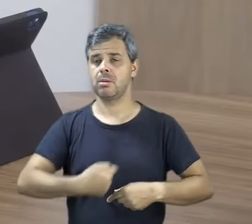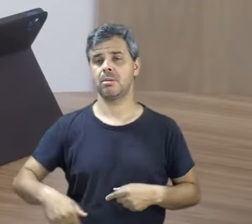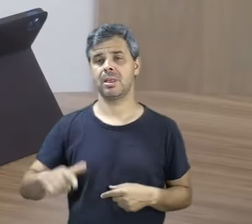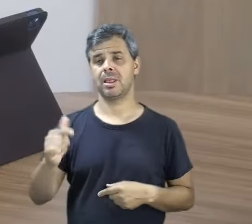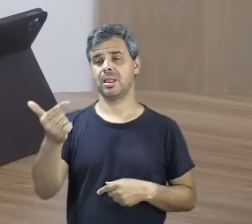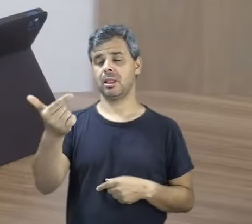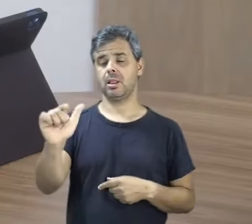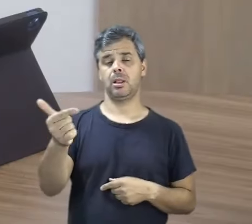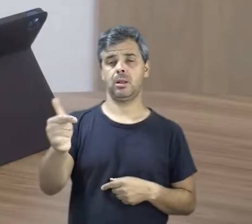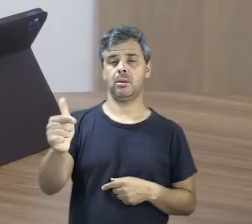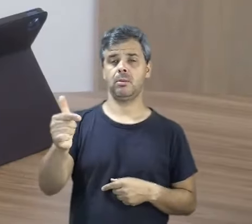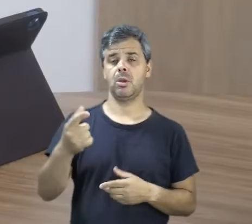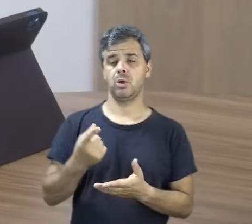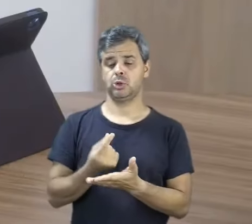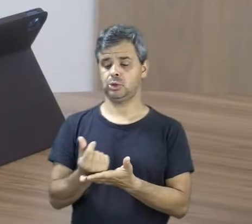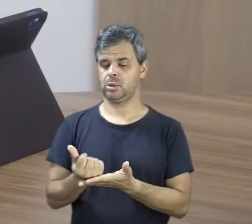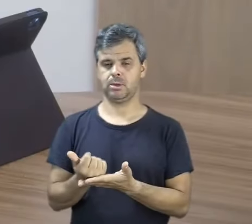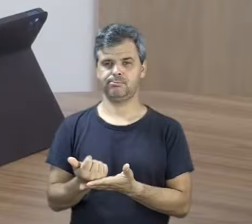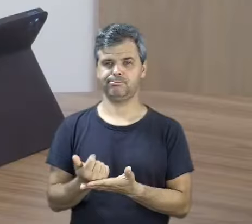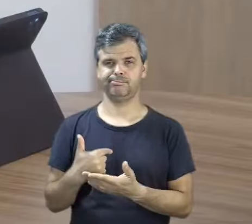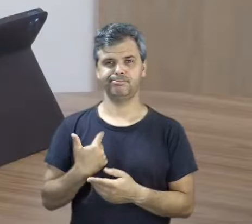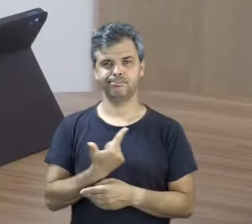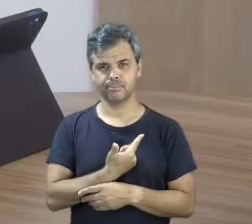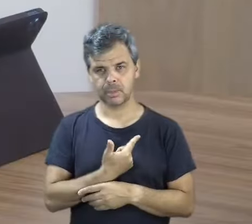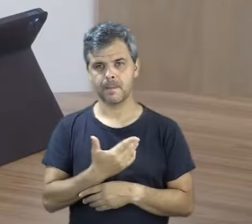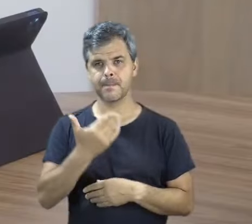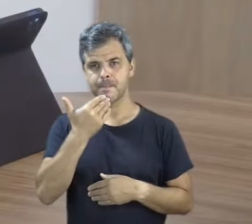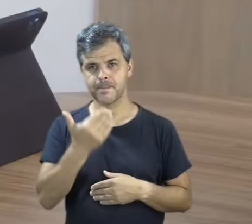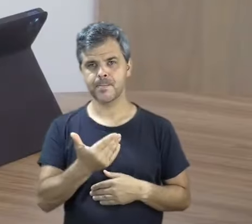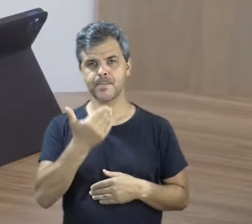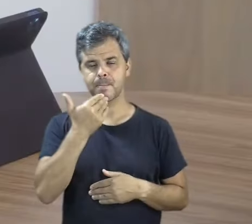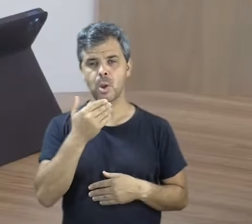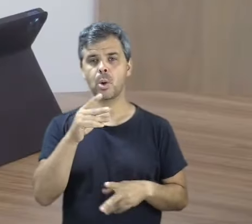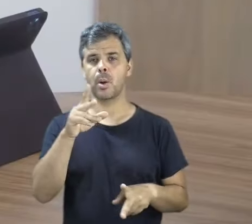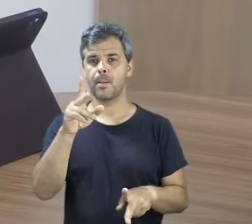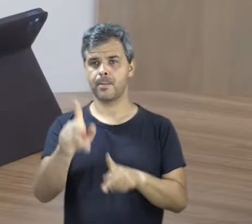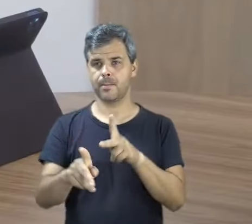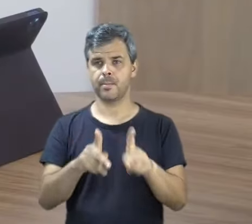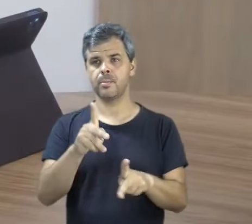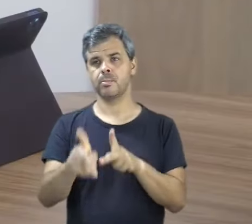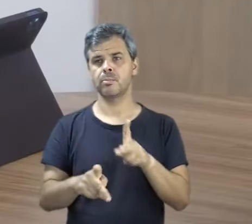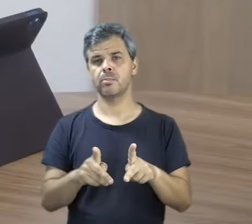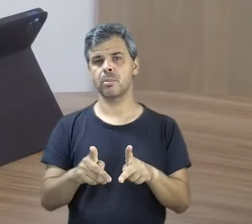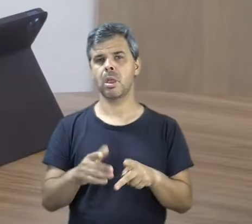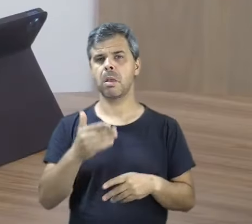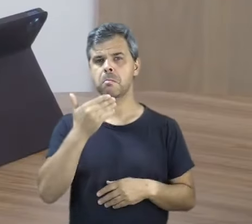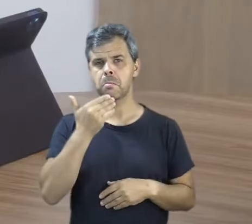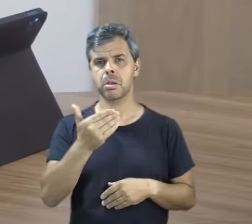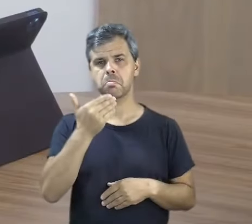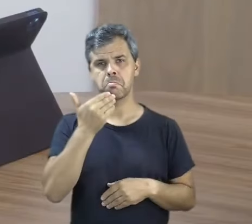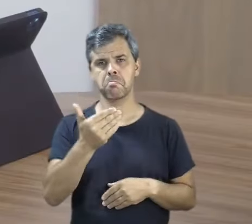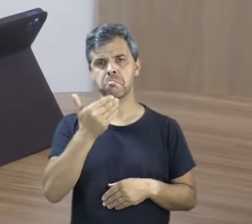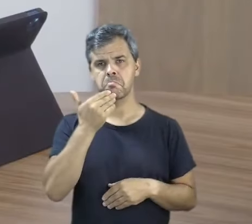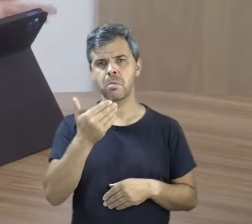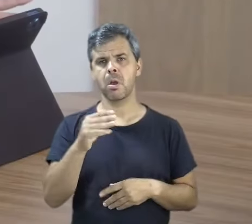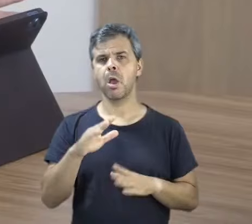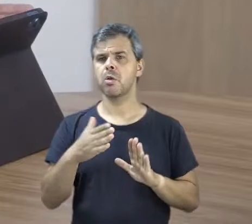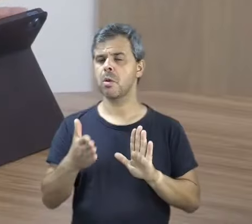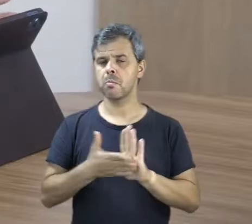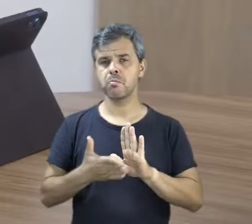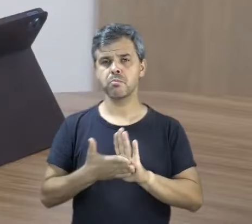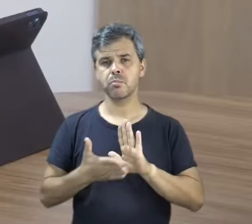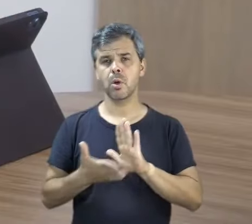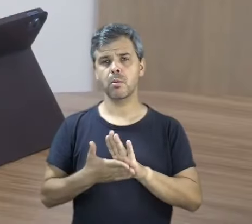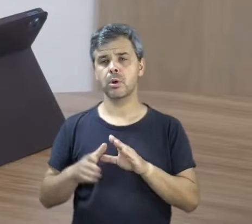não existem recursos. Claro. O que a gente vem reivindicando, que a população vem reivindicando, que vem de proposta